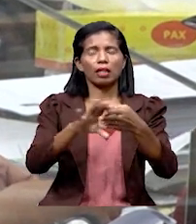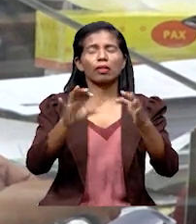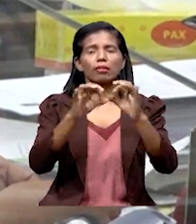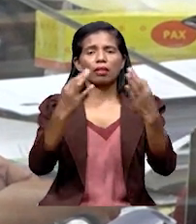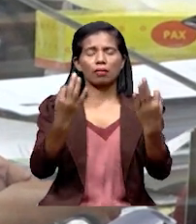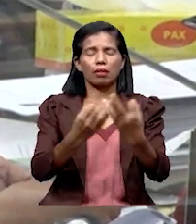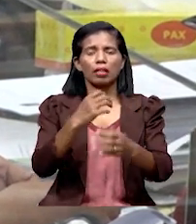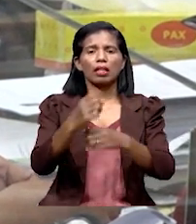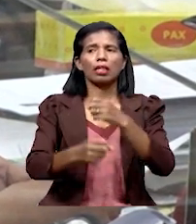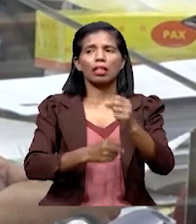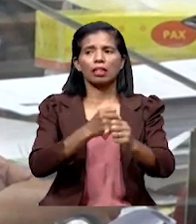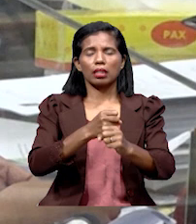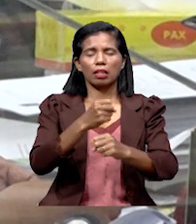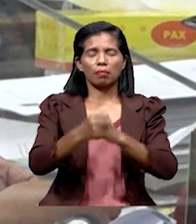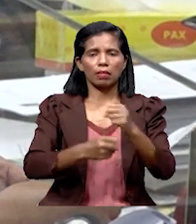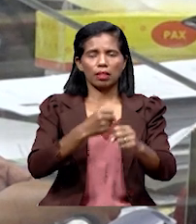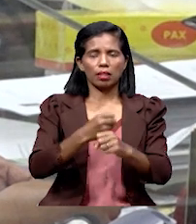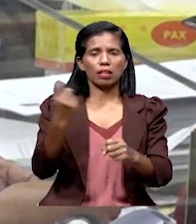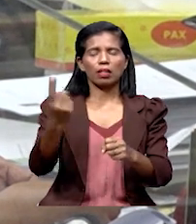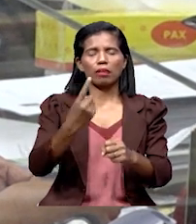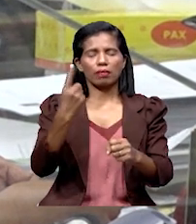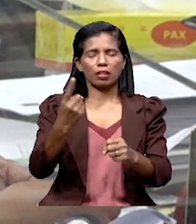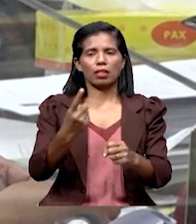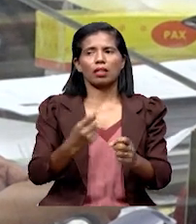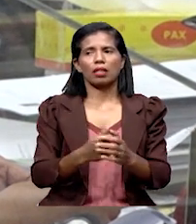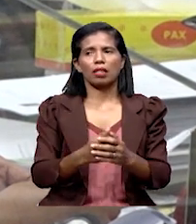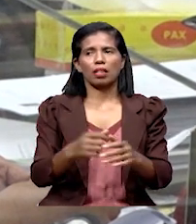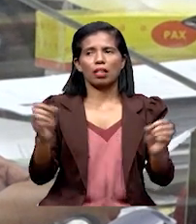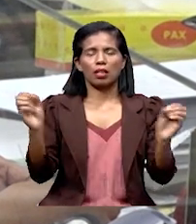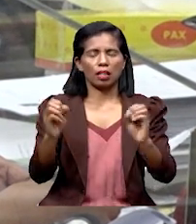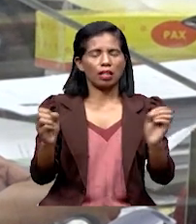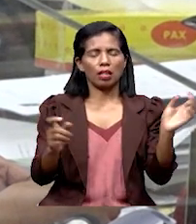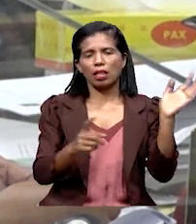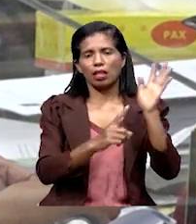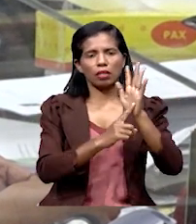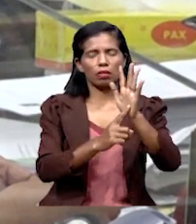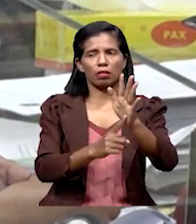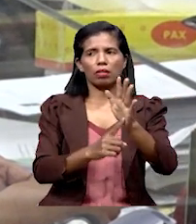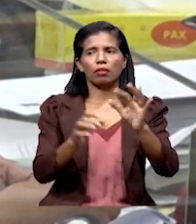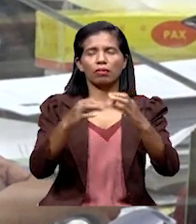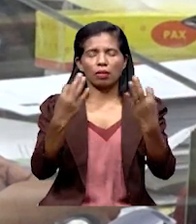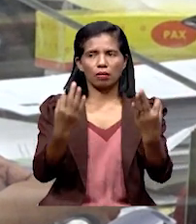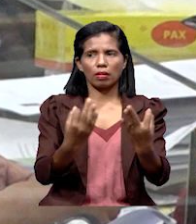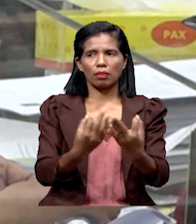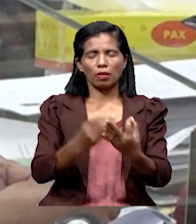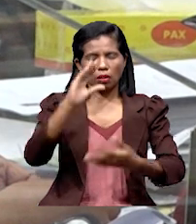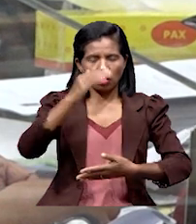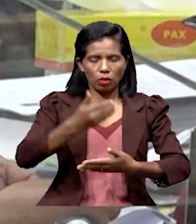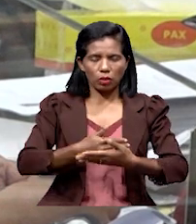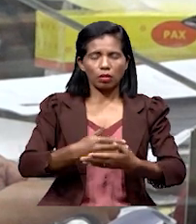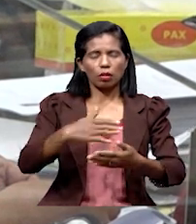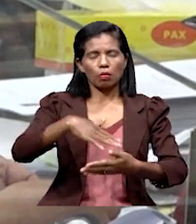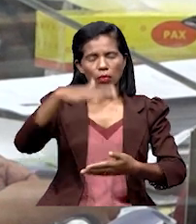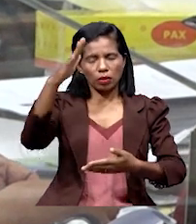tinam batinam, amin. Mas lá halo update. Família balo o ansera bot sai roto,